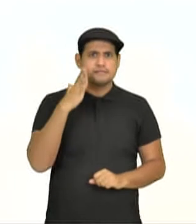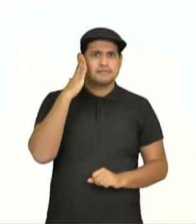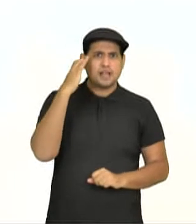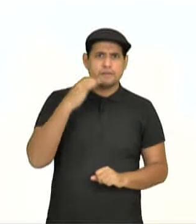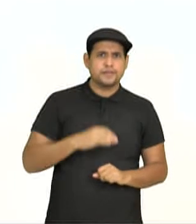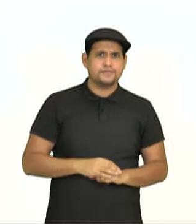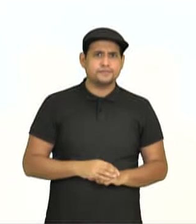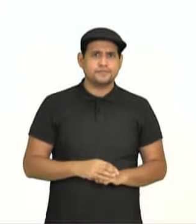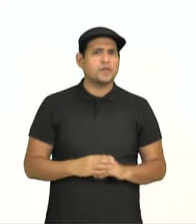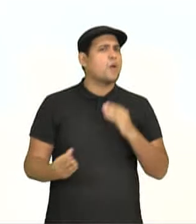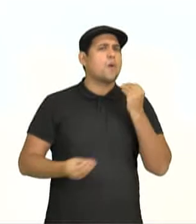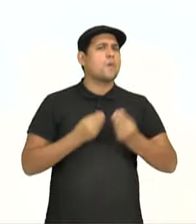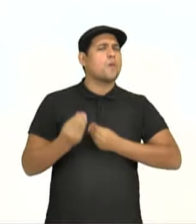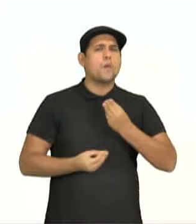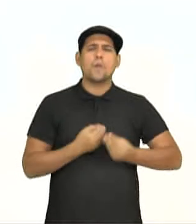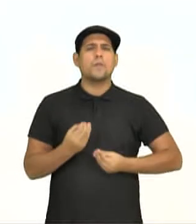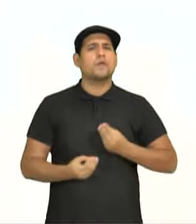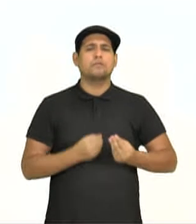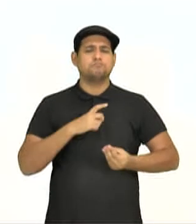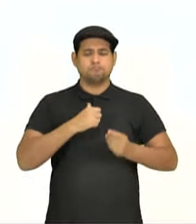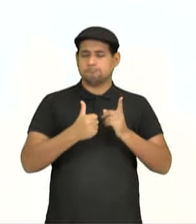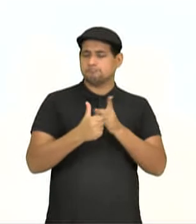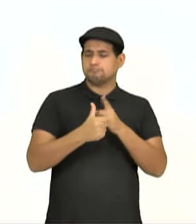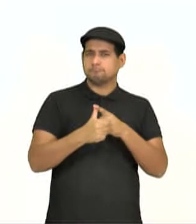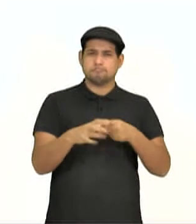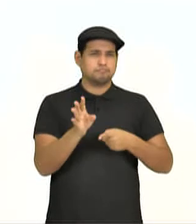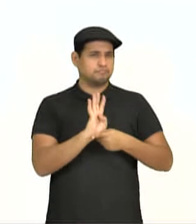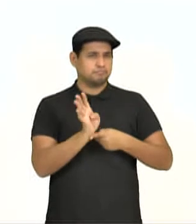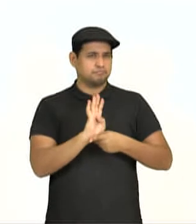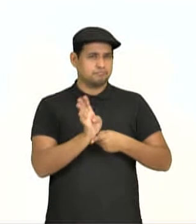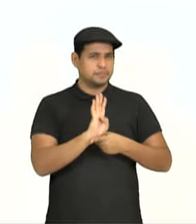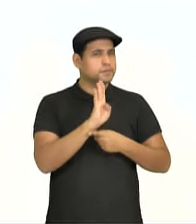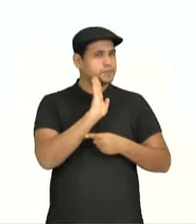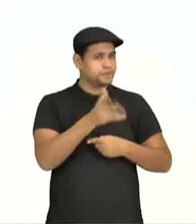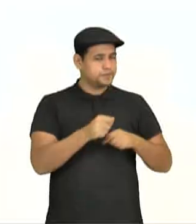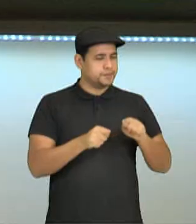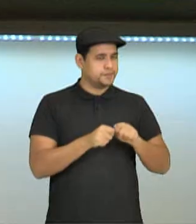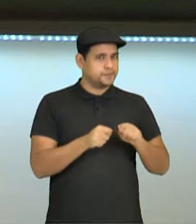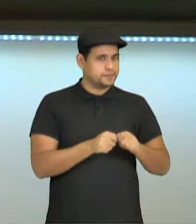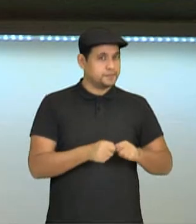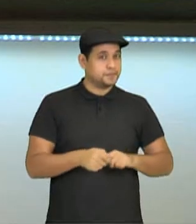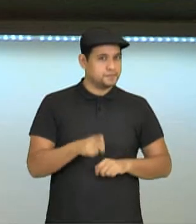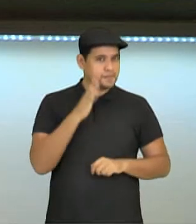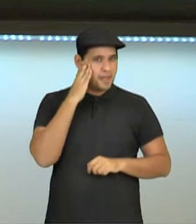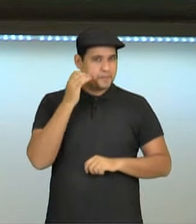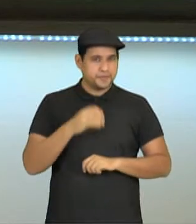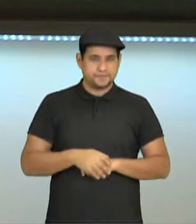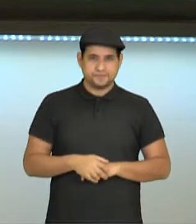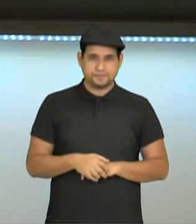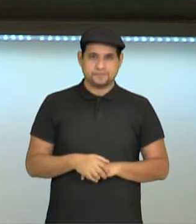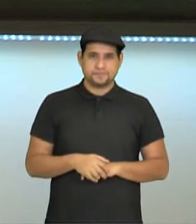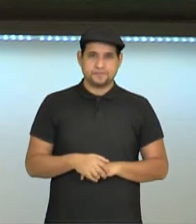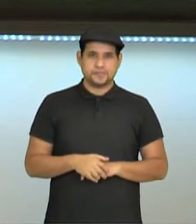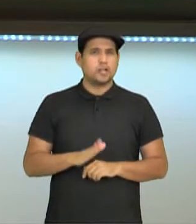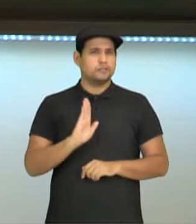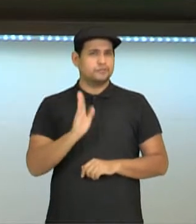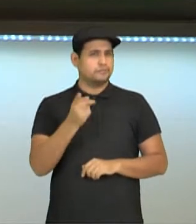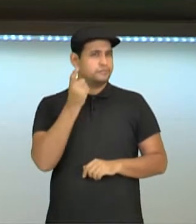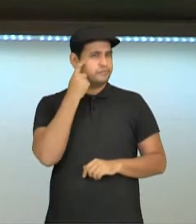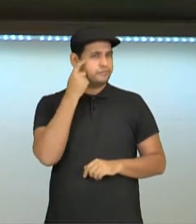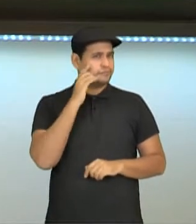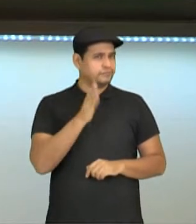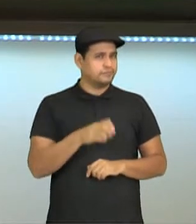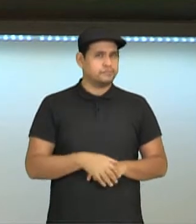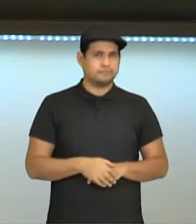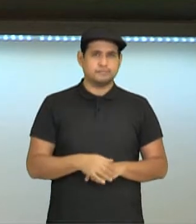de como e quando o primeiro filme foi produzido? Você tem ideia? Já pensou